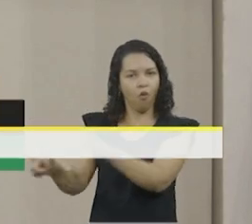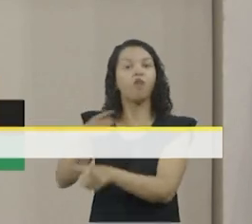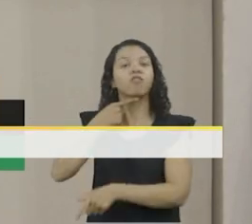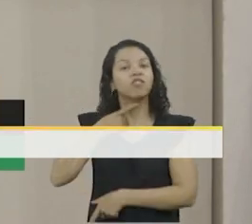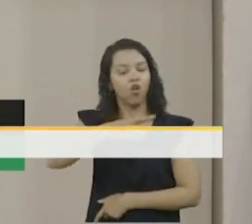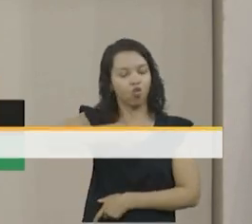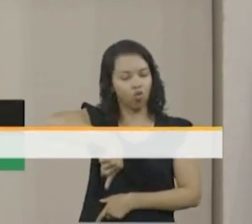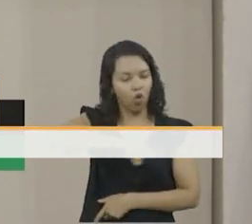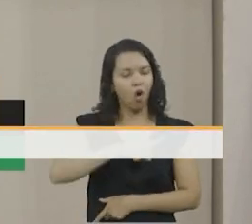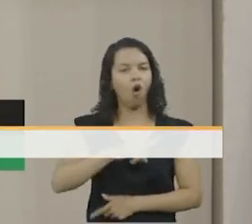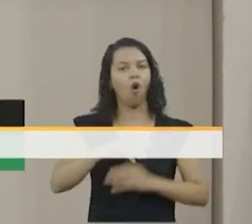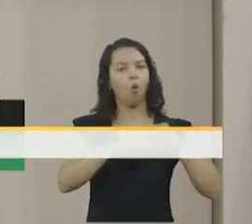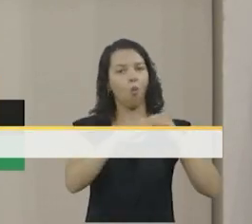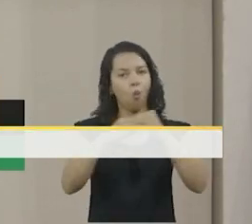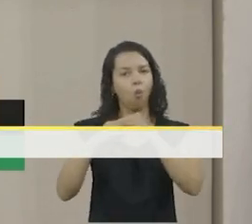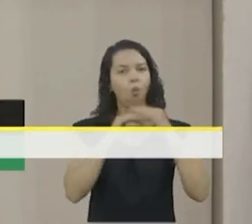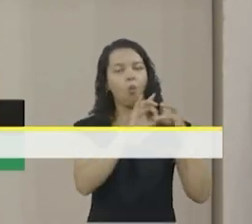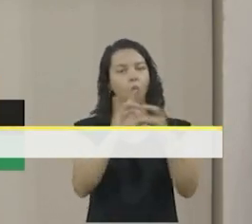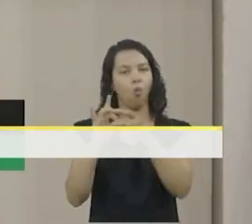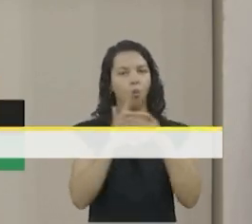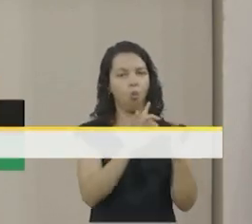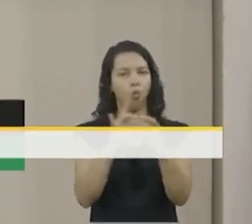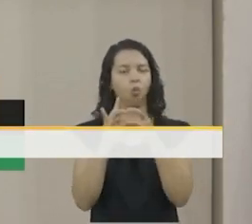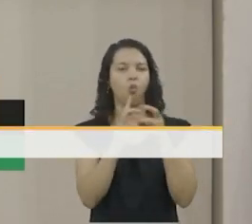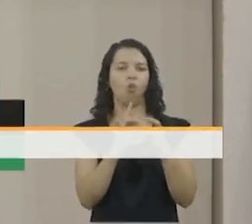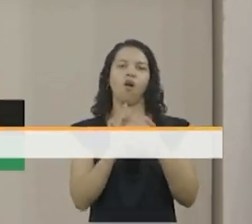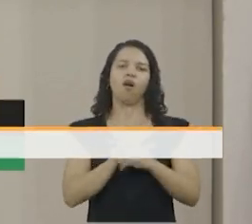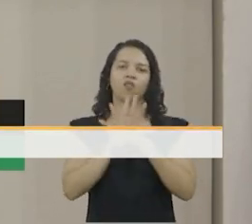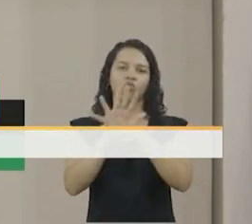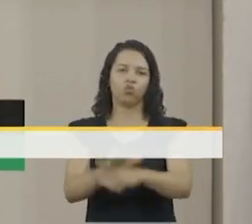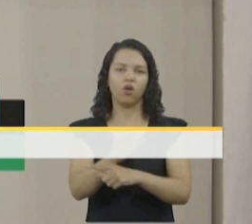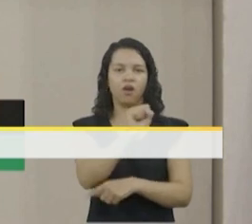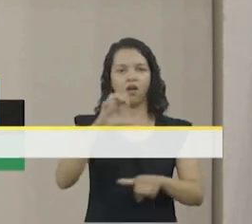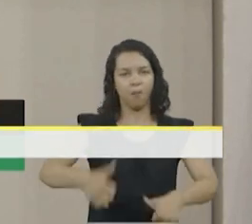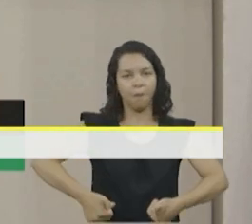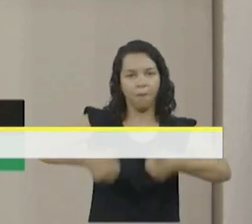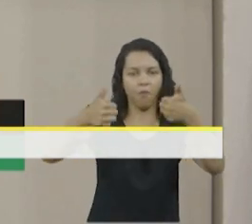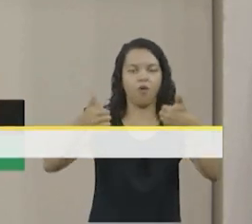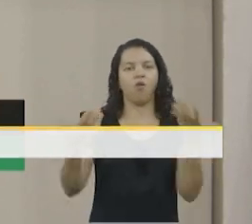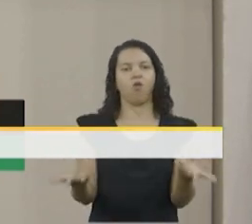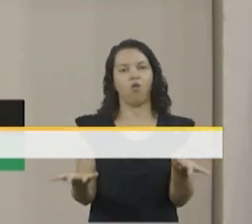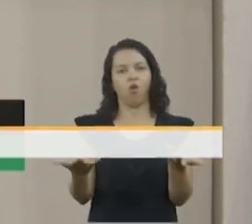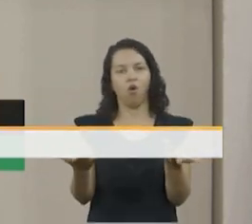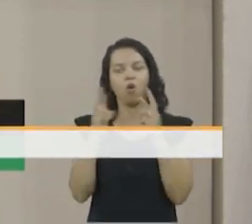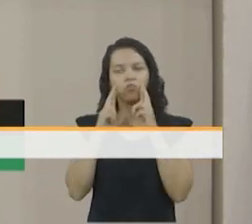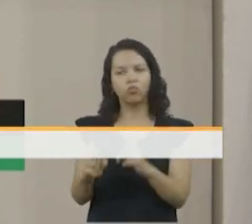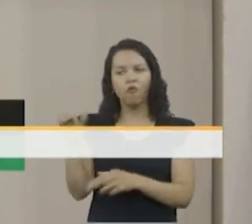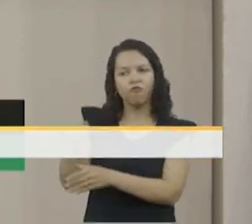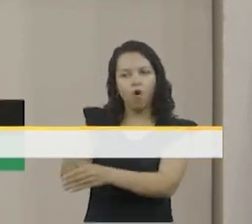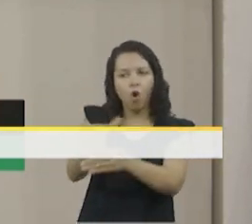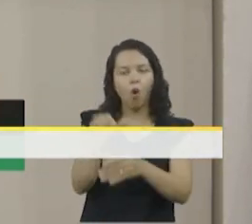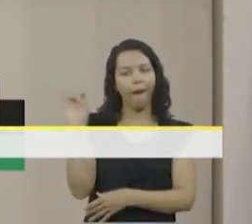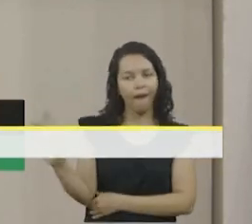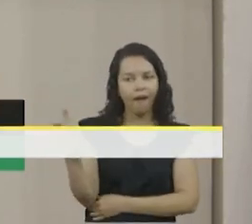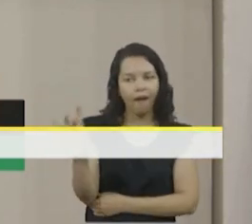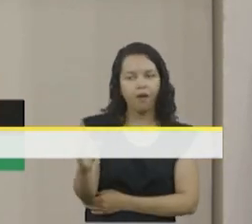melhor, para honrar e orgulhar o voto de cada um e cada uma, que conferiram a nós o mandato e a responsabilidade de